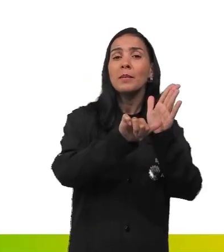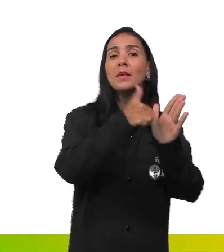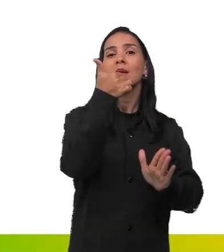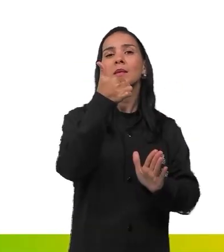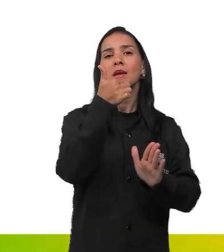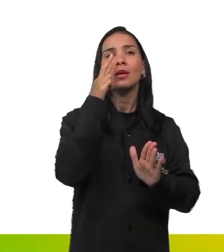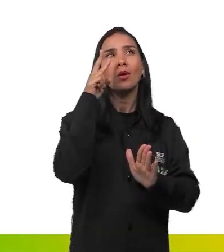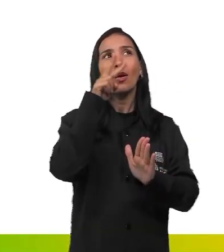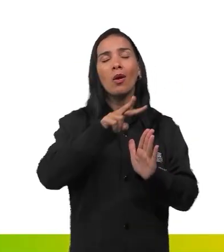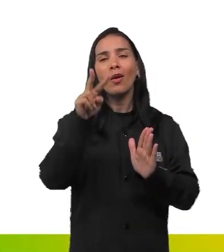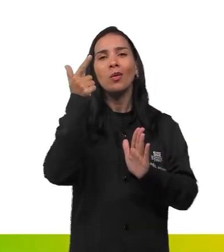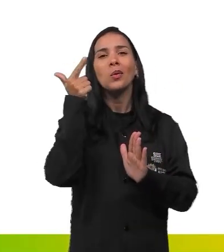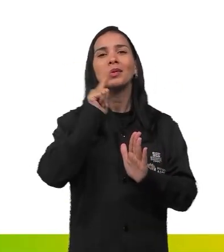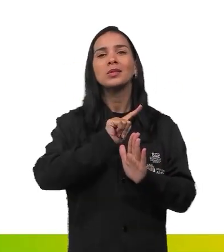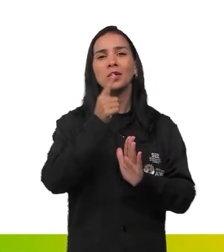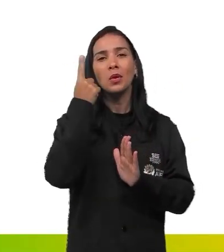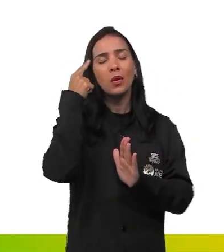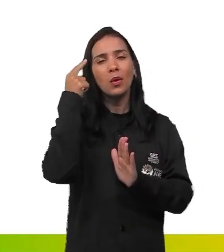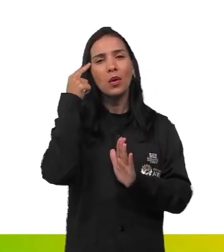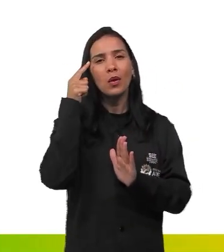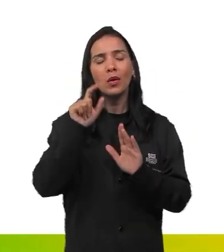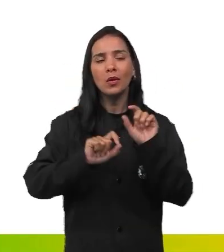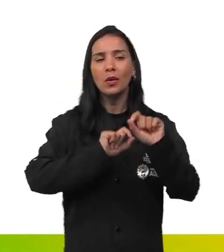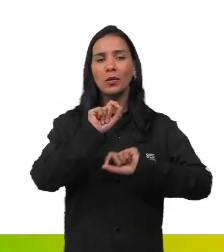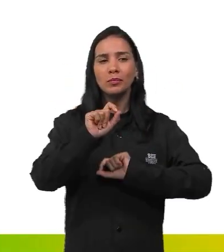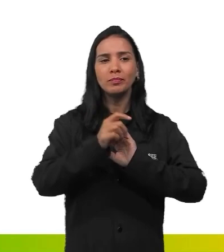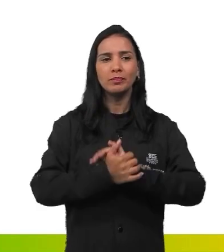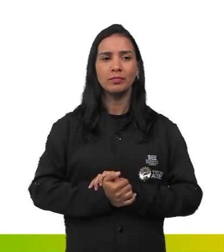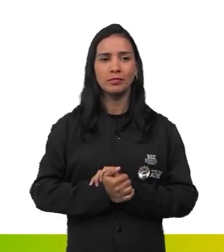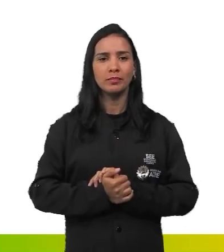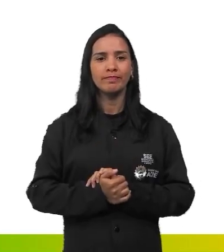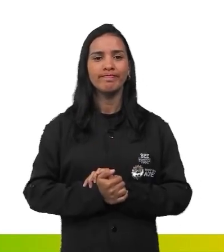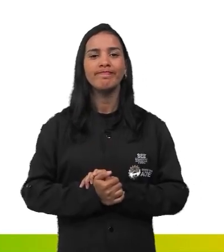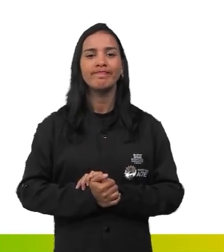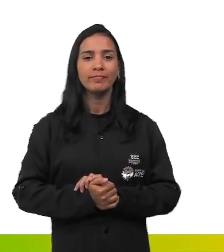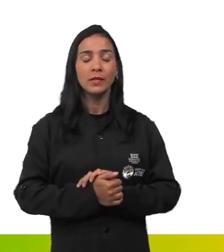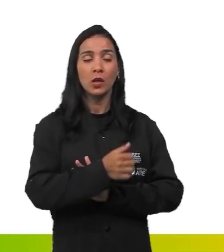problema pensando da seguinte maneira. Pegue